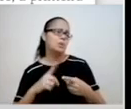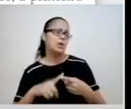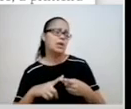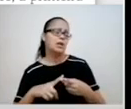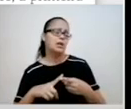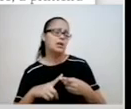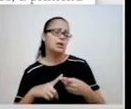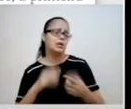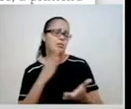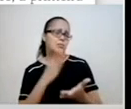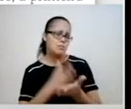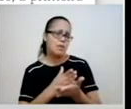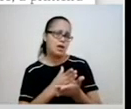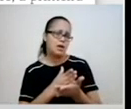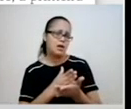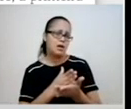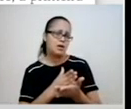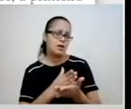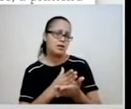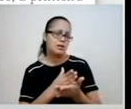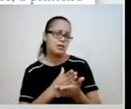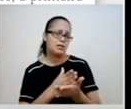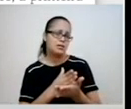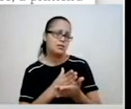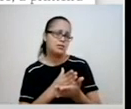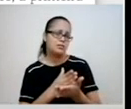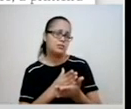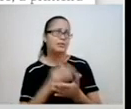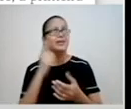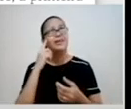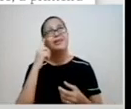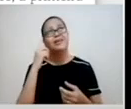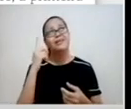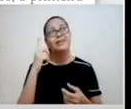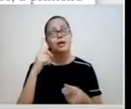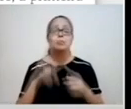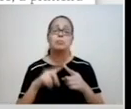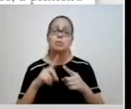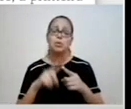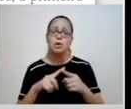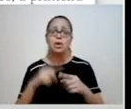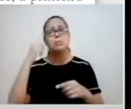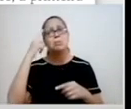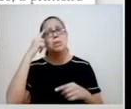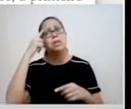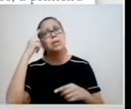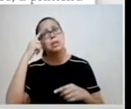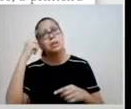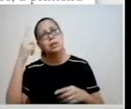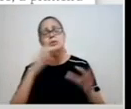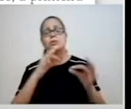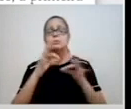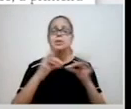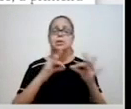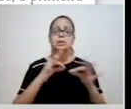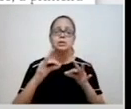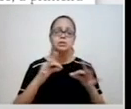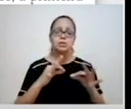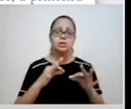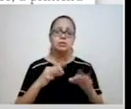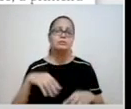E às vezes até dá aquela olhadinha para cima. É porque nós estamos pensando, planejando o que nós vamos falar. O